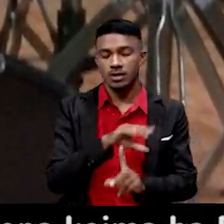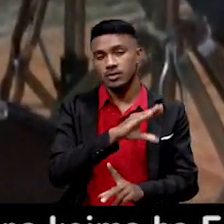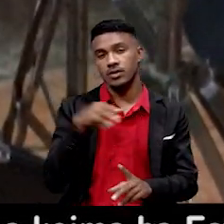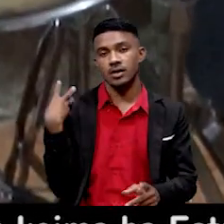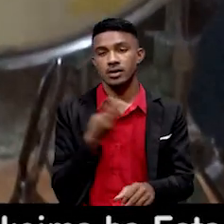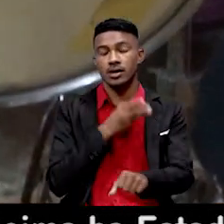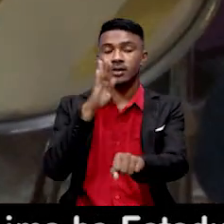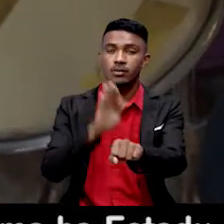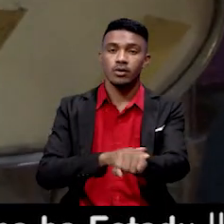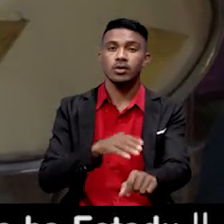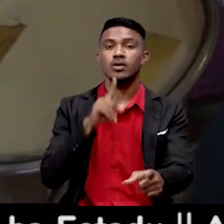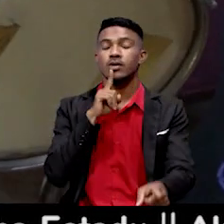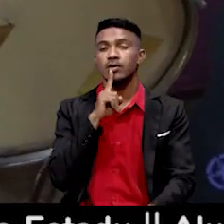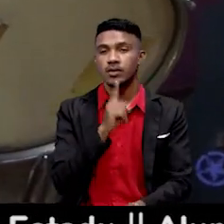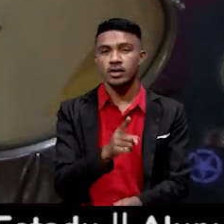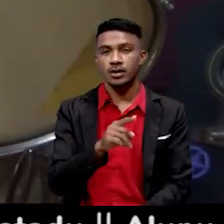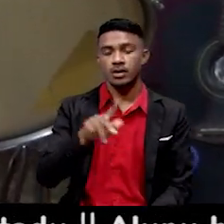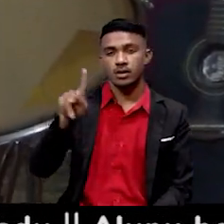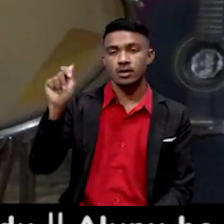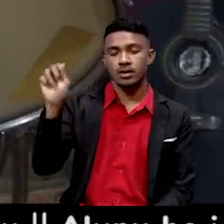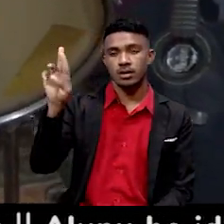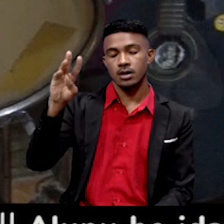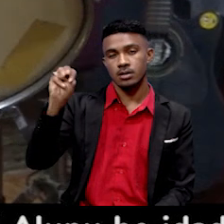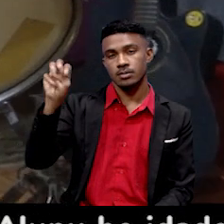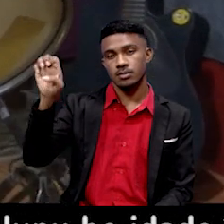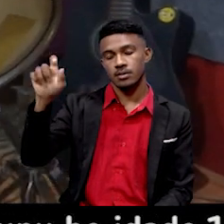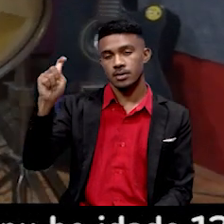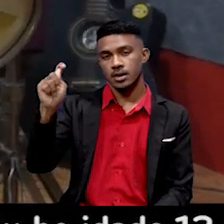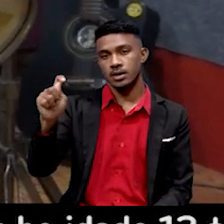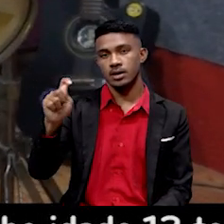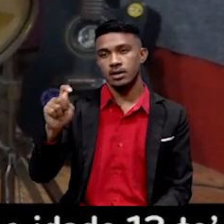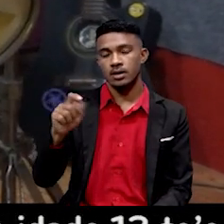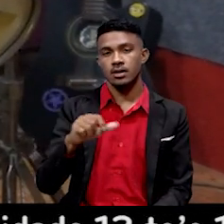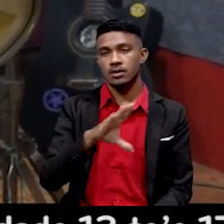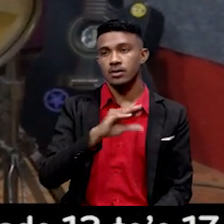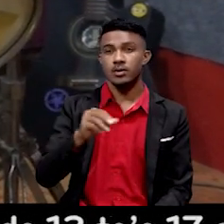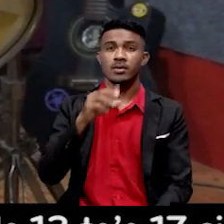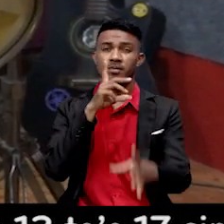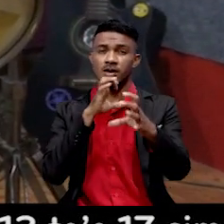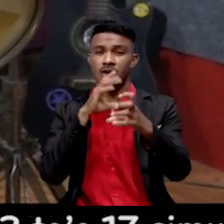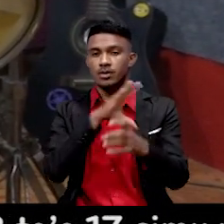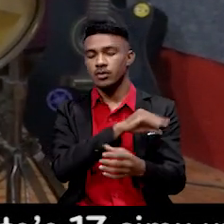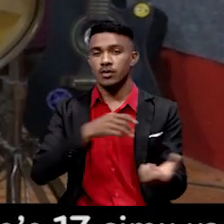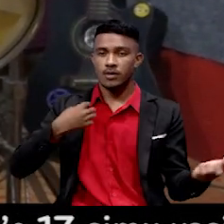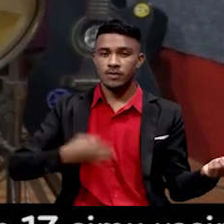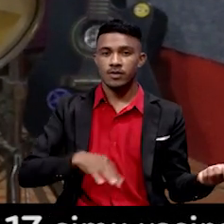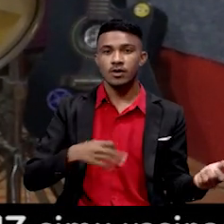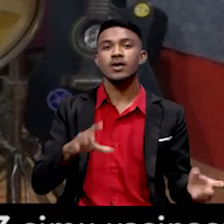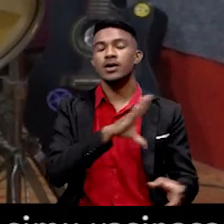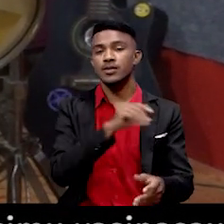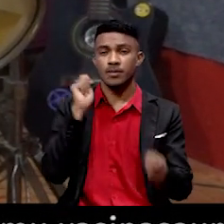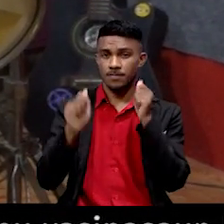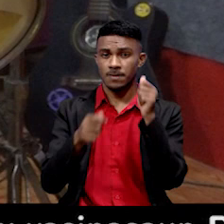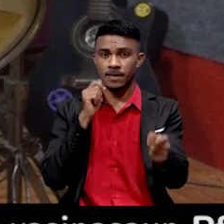de clarinete né ita não compreende aquela clarinete piano viola drum na tom